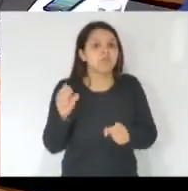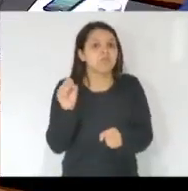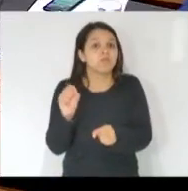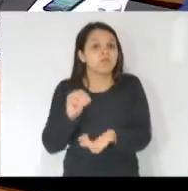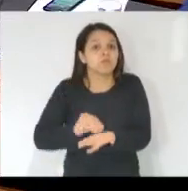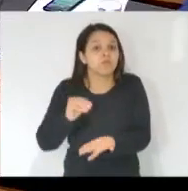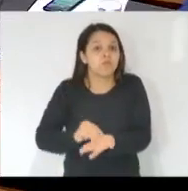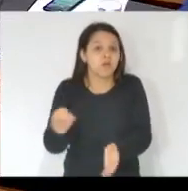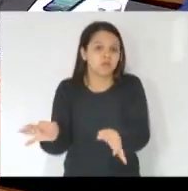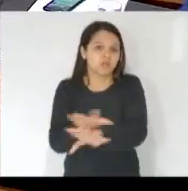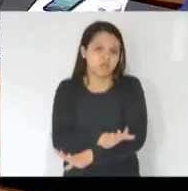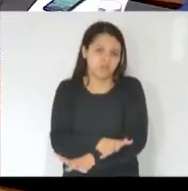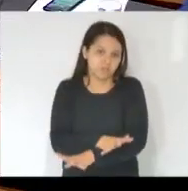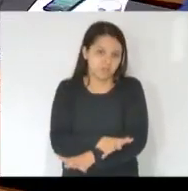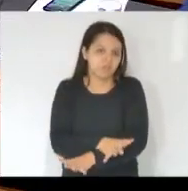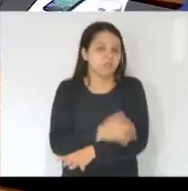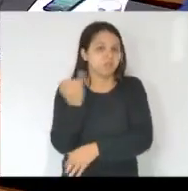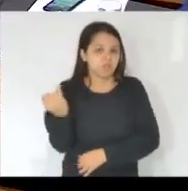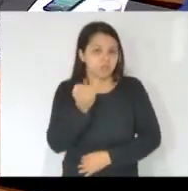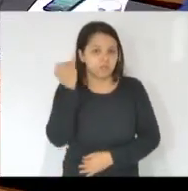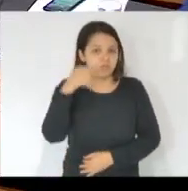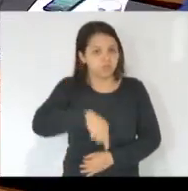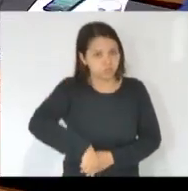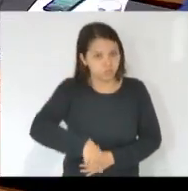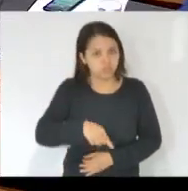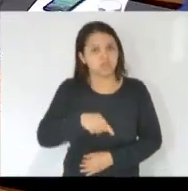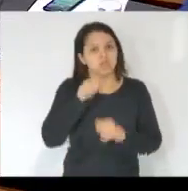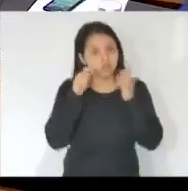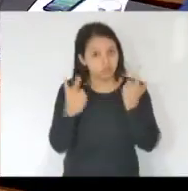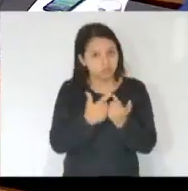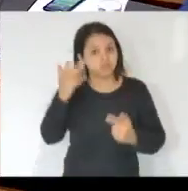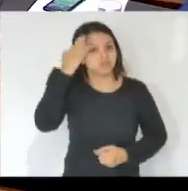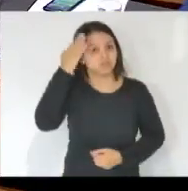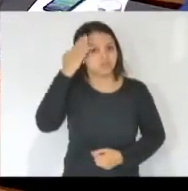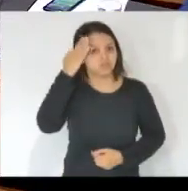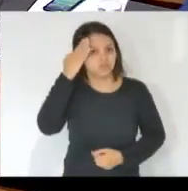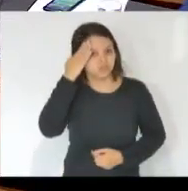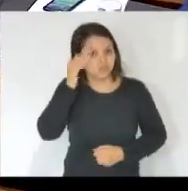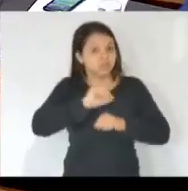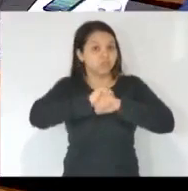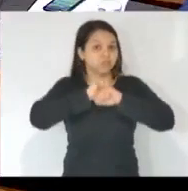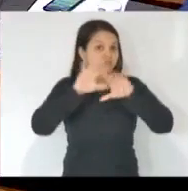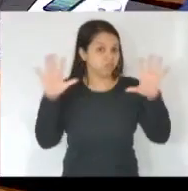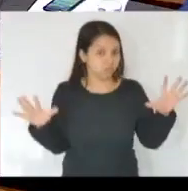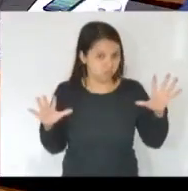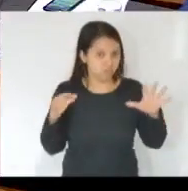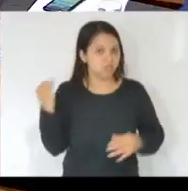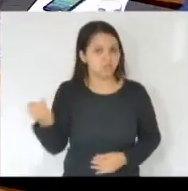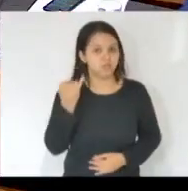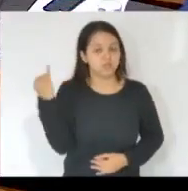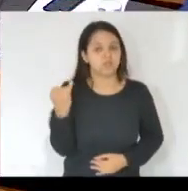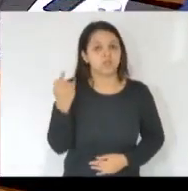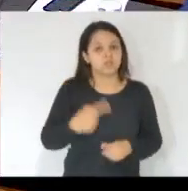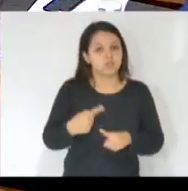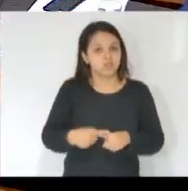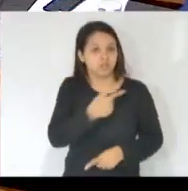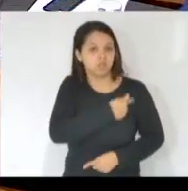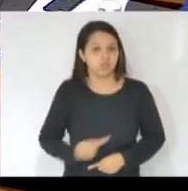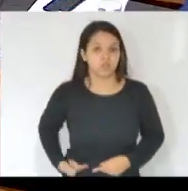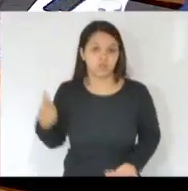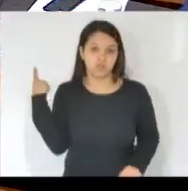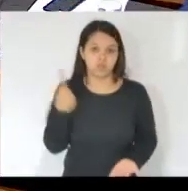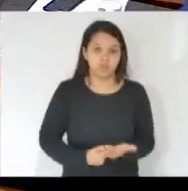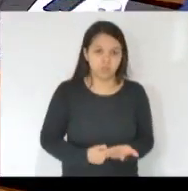acho que é importante essa casa ter uma noção e saber também, claro, eu creio que há um comprometimento do governo estadual